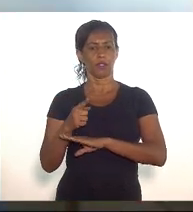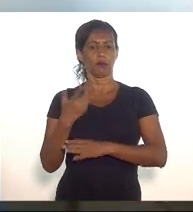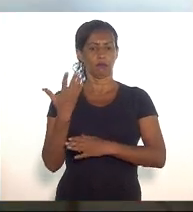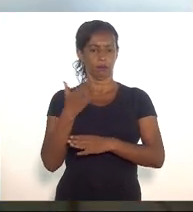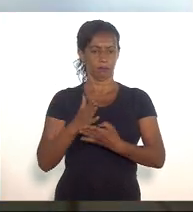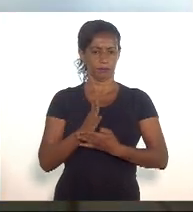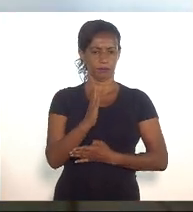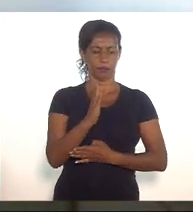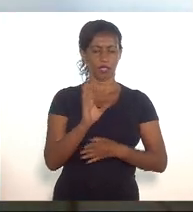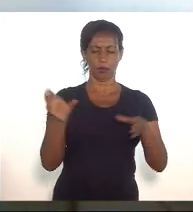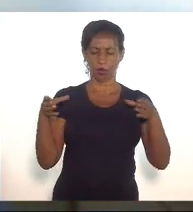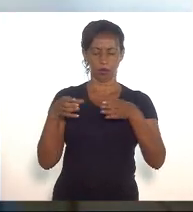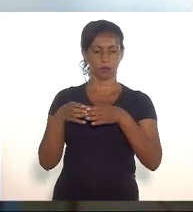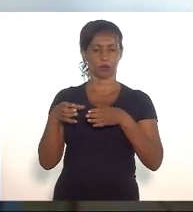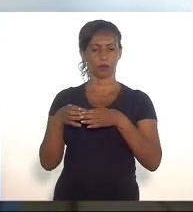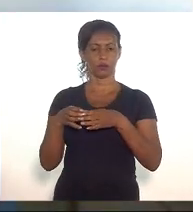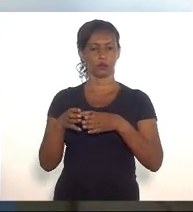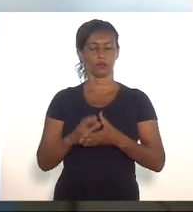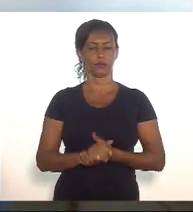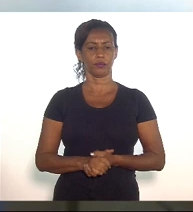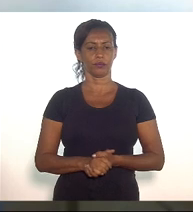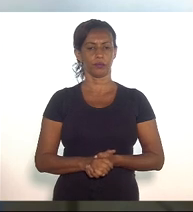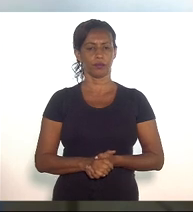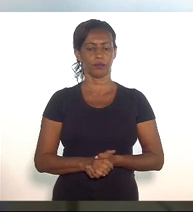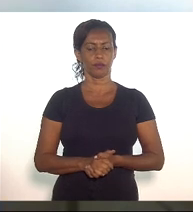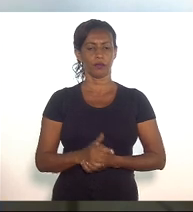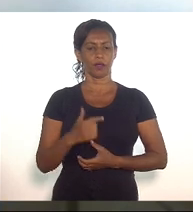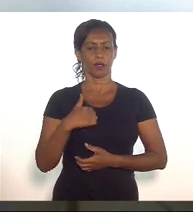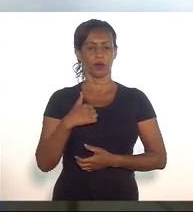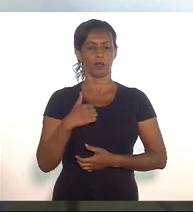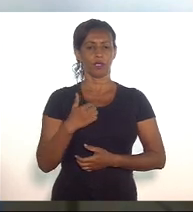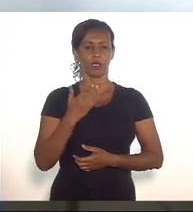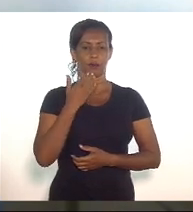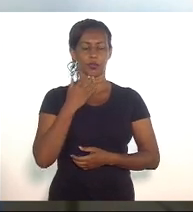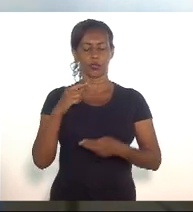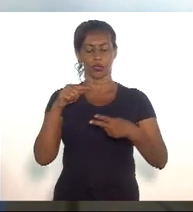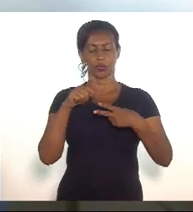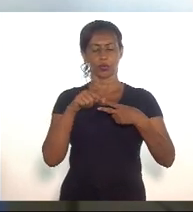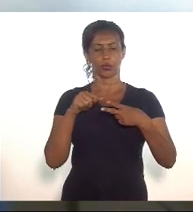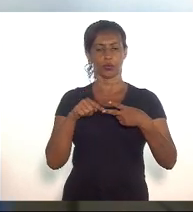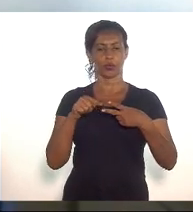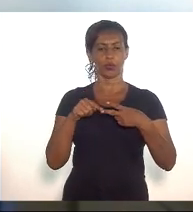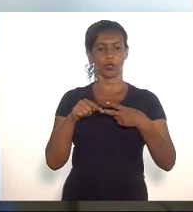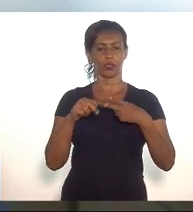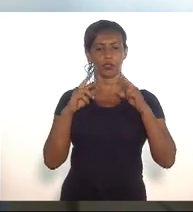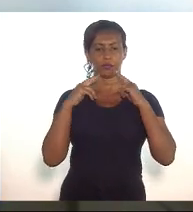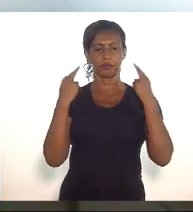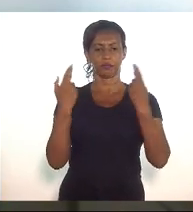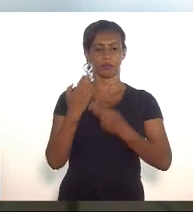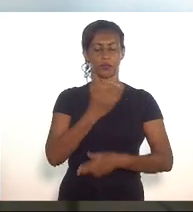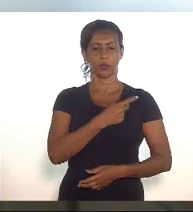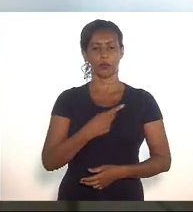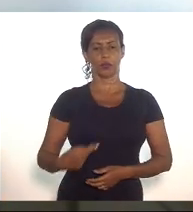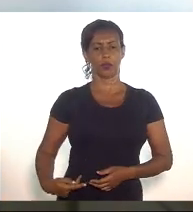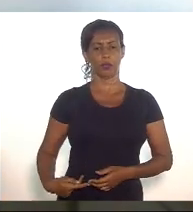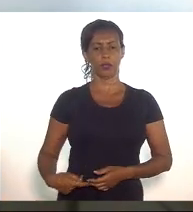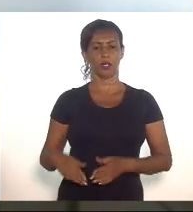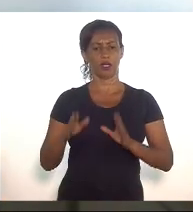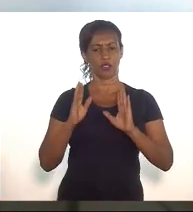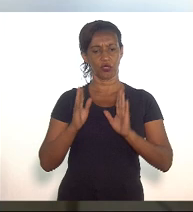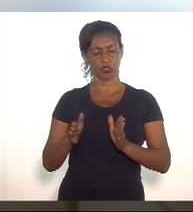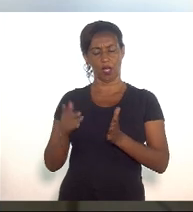deliberar conjuntamente. Queria deliberar duas audiências públicas, já